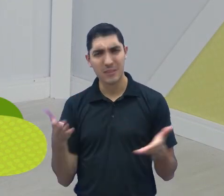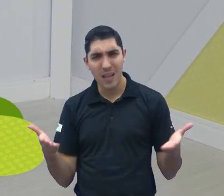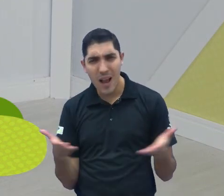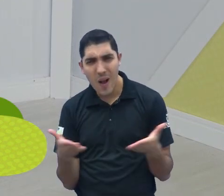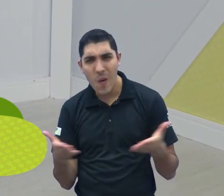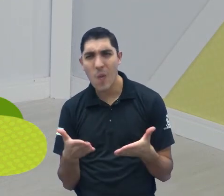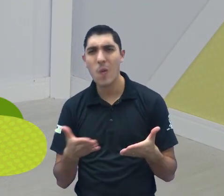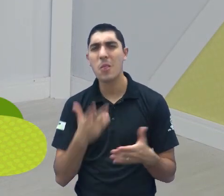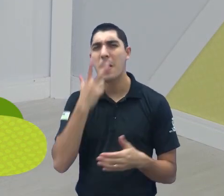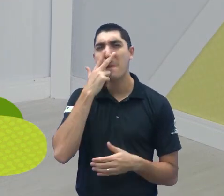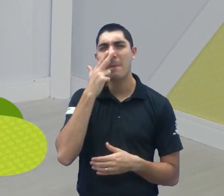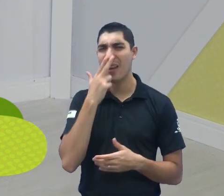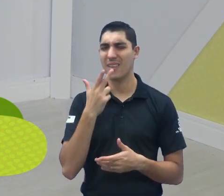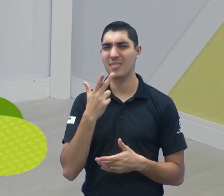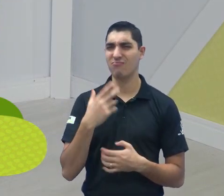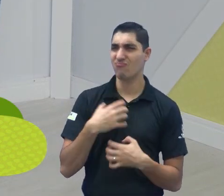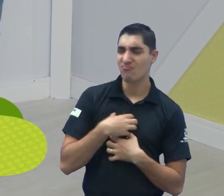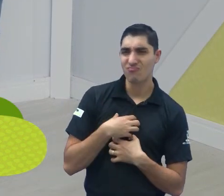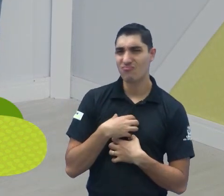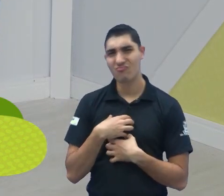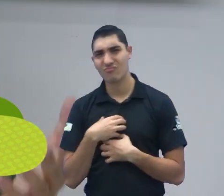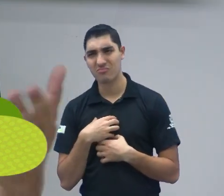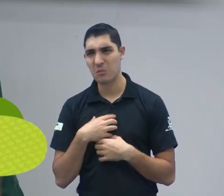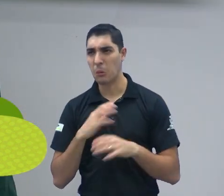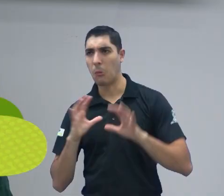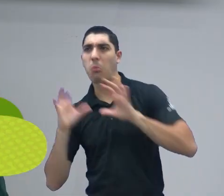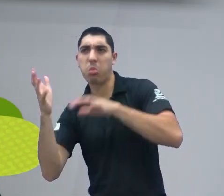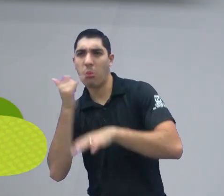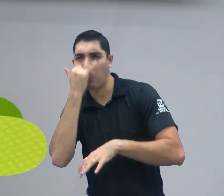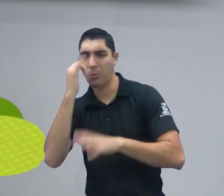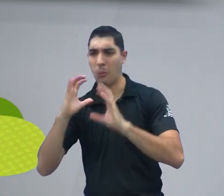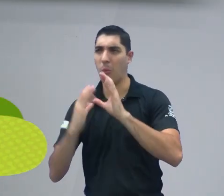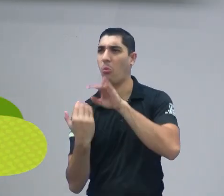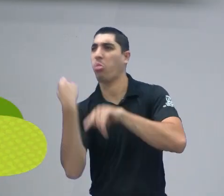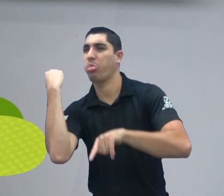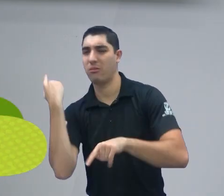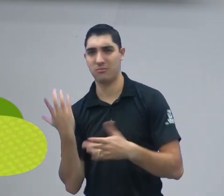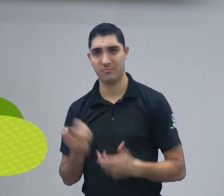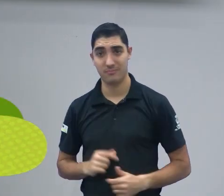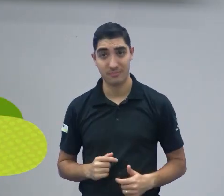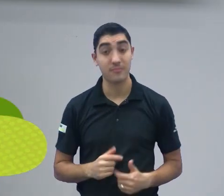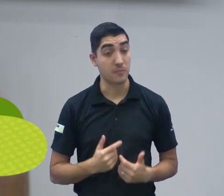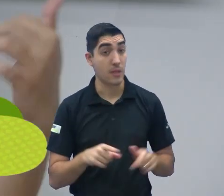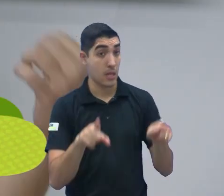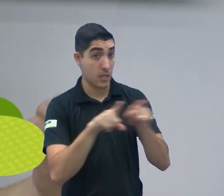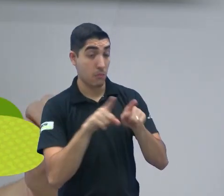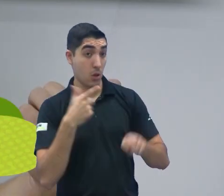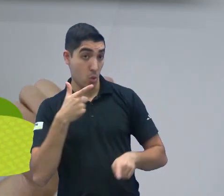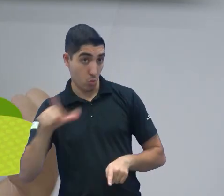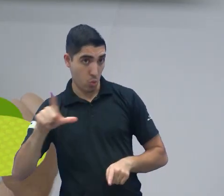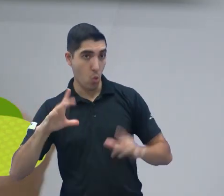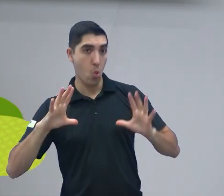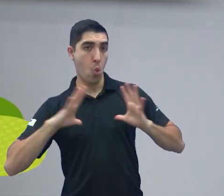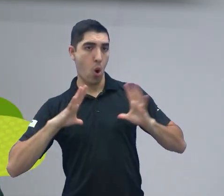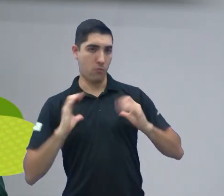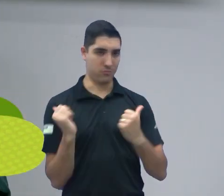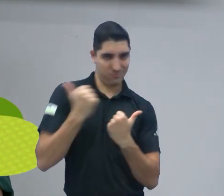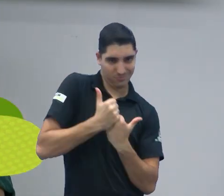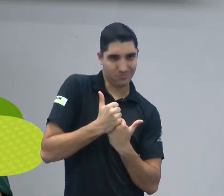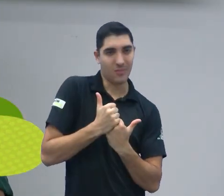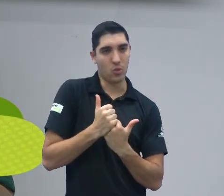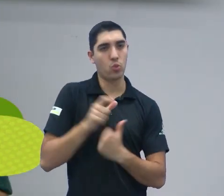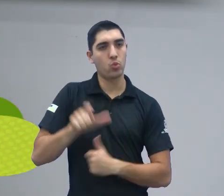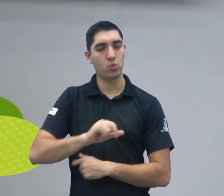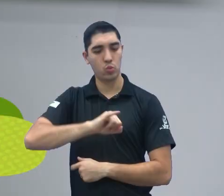uns golpes de vista lá, meio assustadores, não tá não, João? É verdade. Vale lembrar que o goleiro reserva do São José, o João Lucas, é aquele goleiro do Comercial que